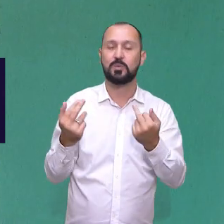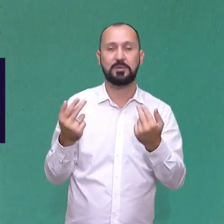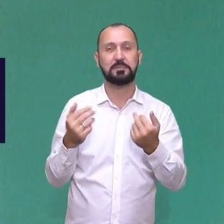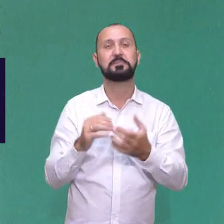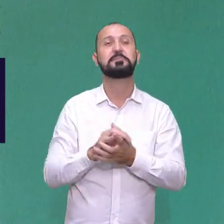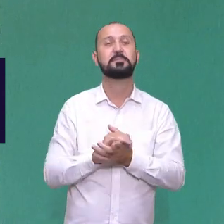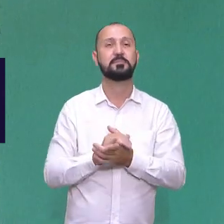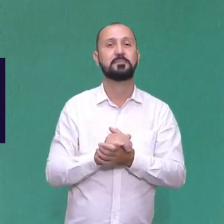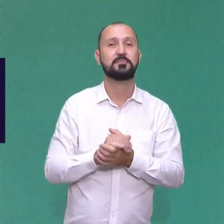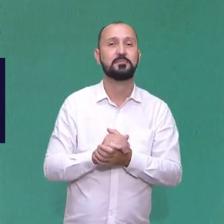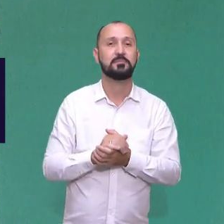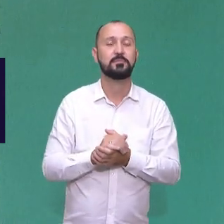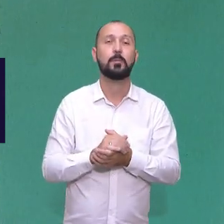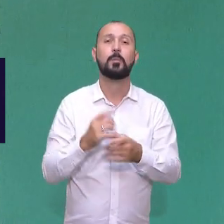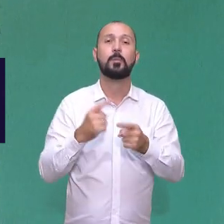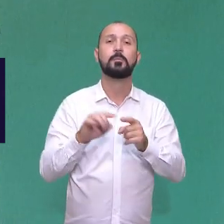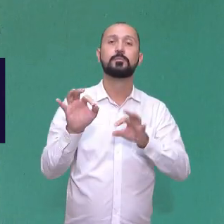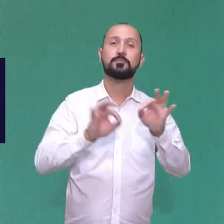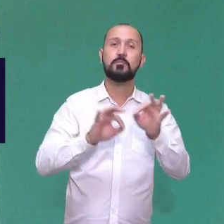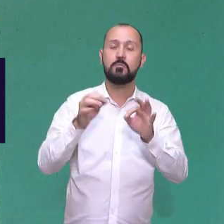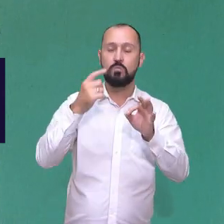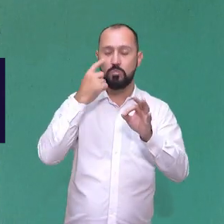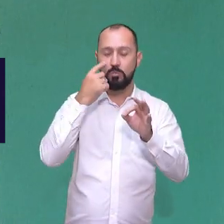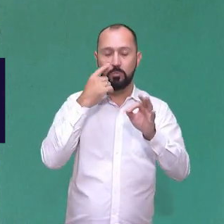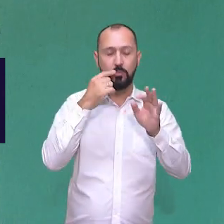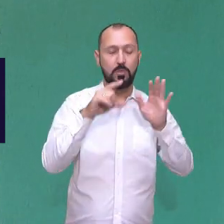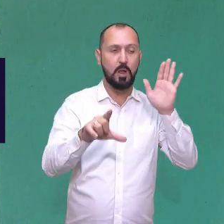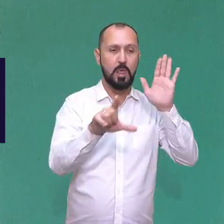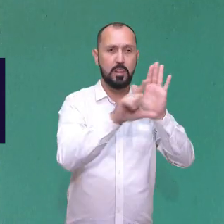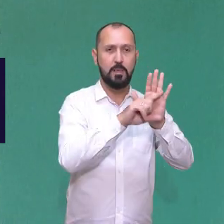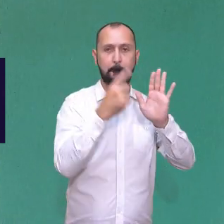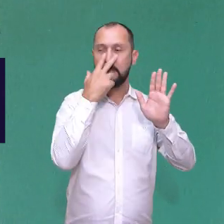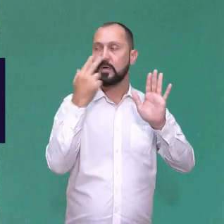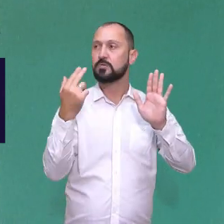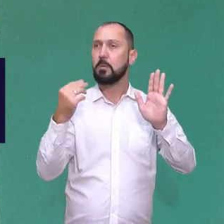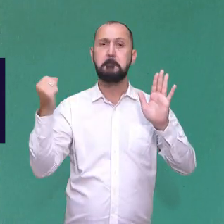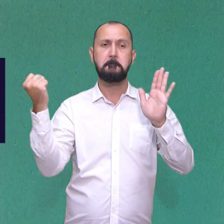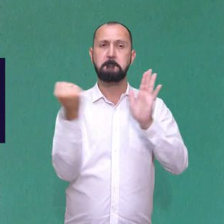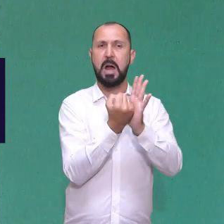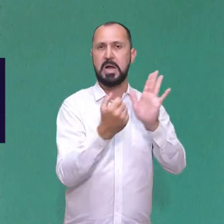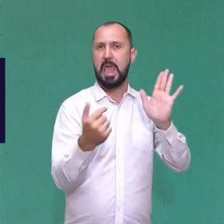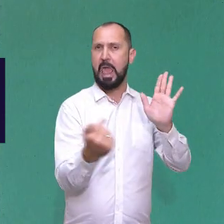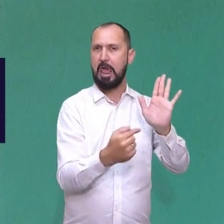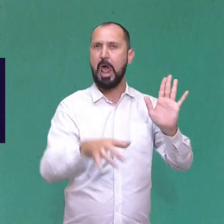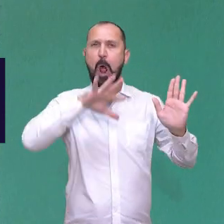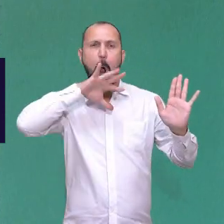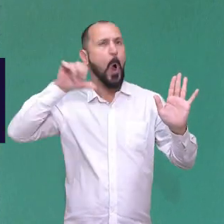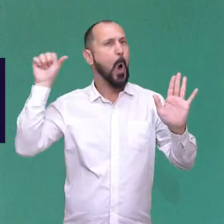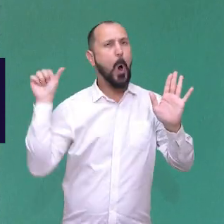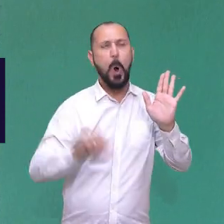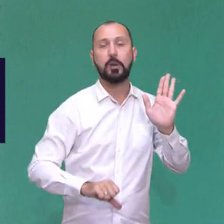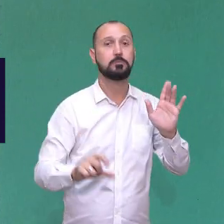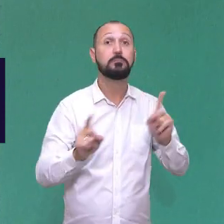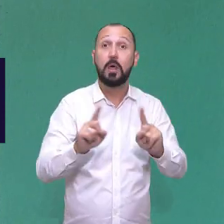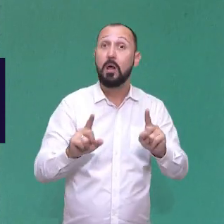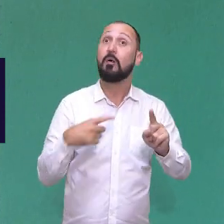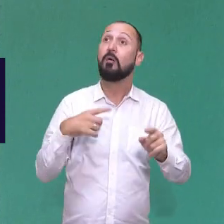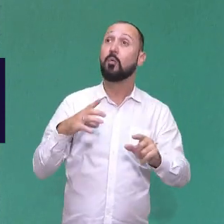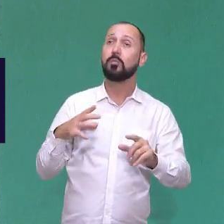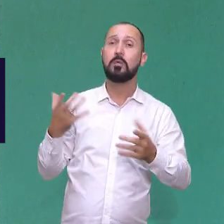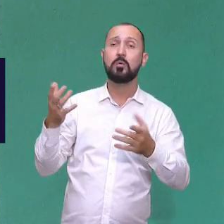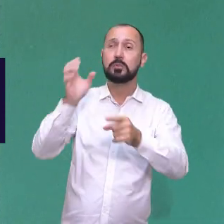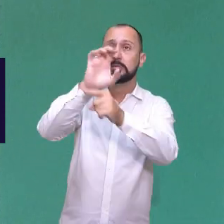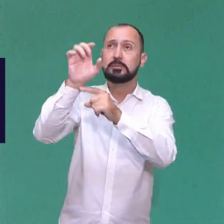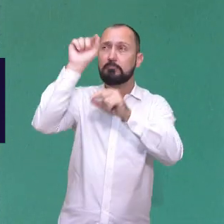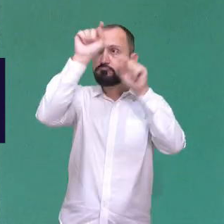mesma coisa. É tudo a mesma coisa, né? É que colocar uma pecha na Lei Rouanet, como se ela fosse uma coisa ruim, é uma coisa boa,